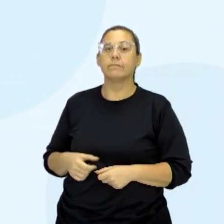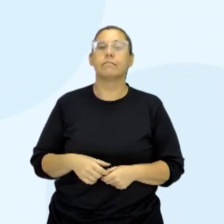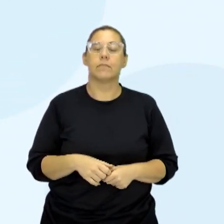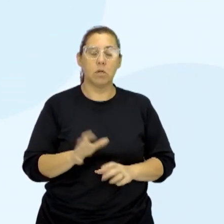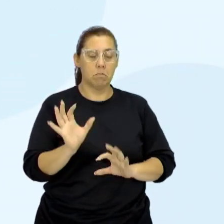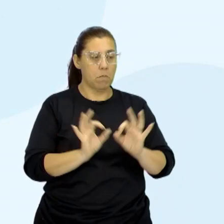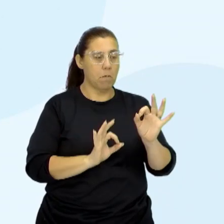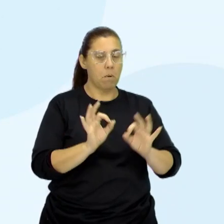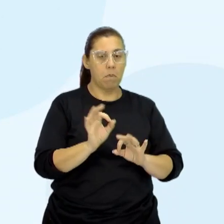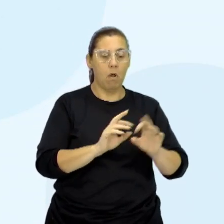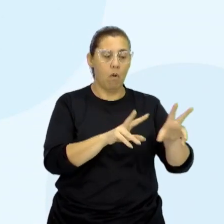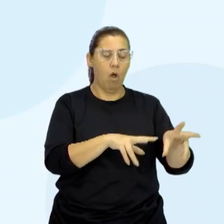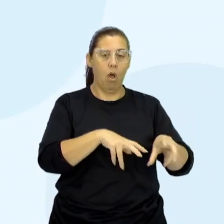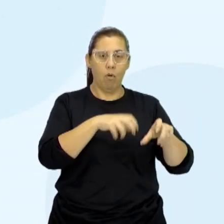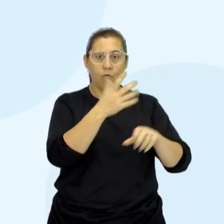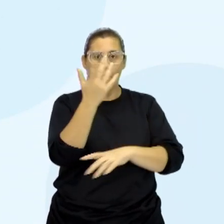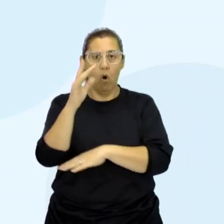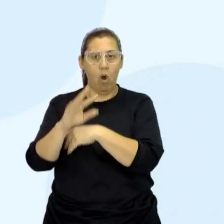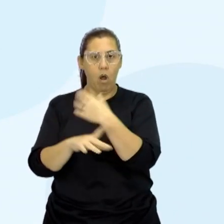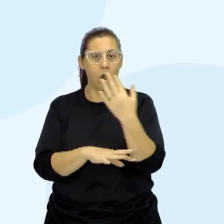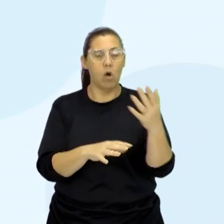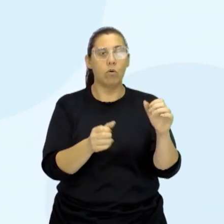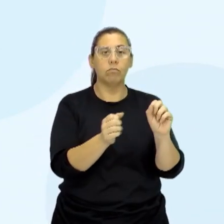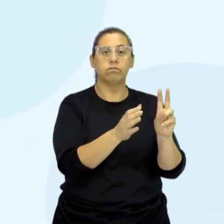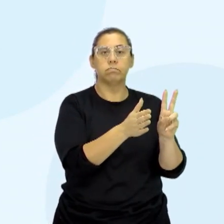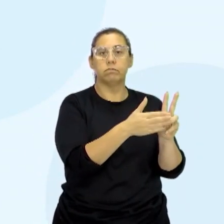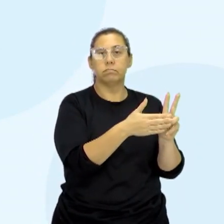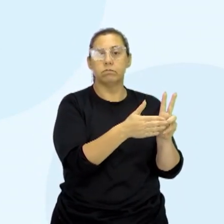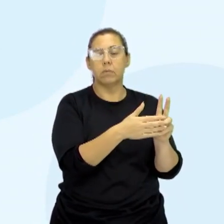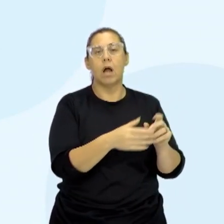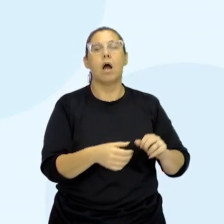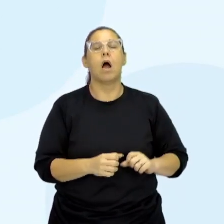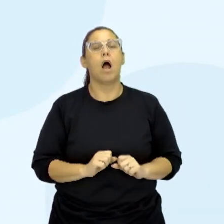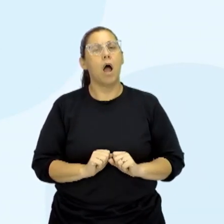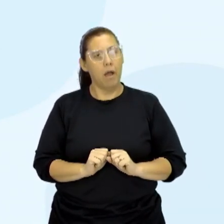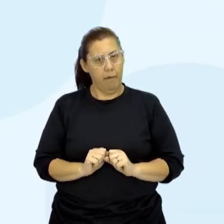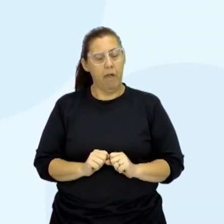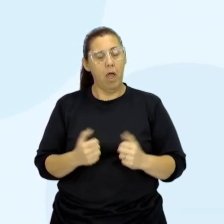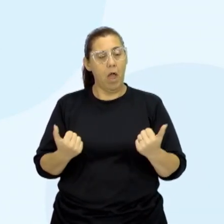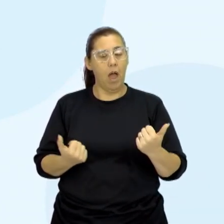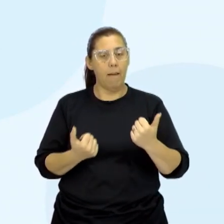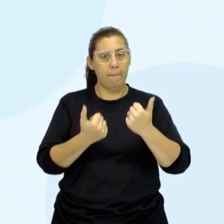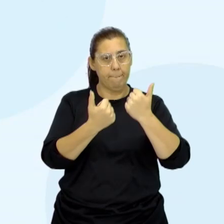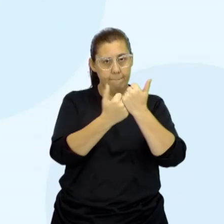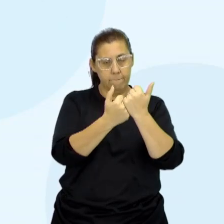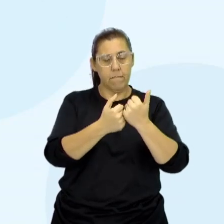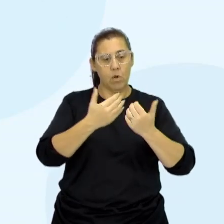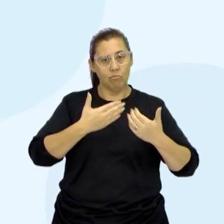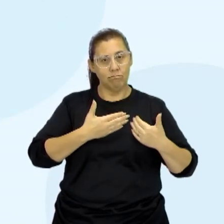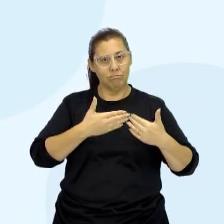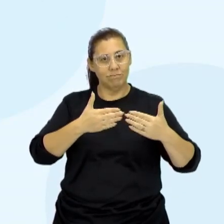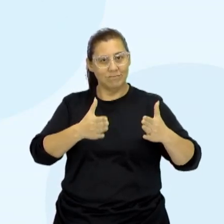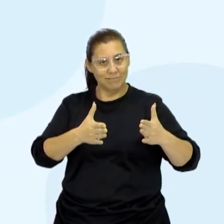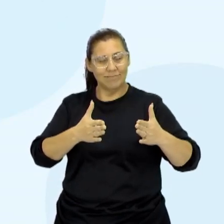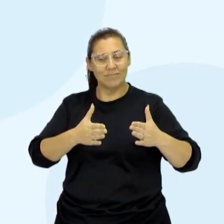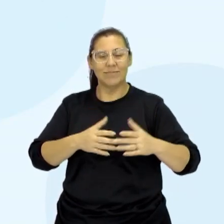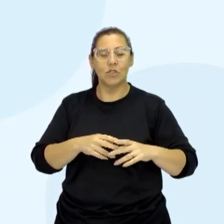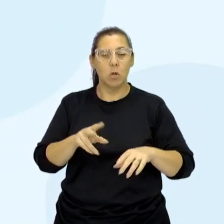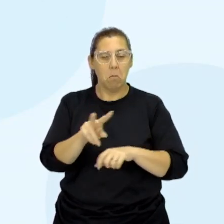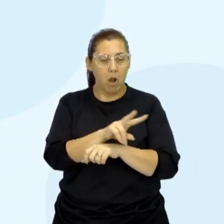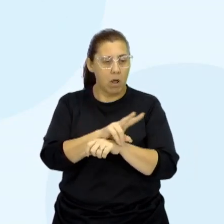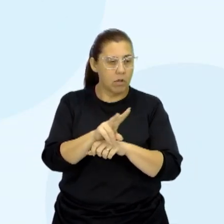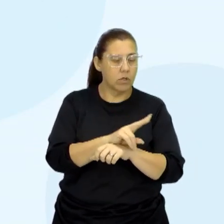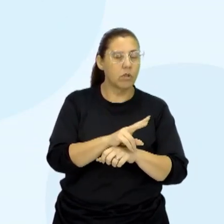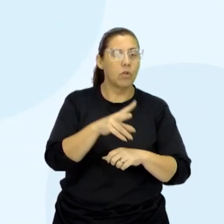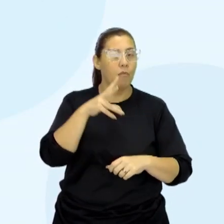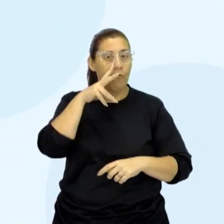agroflorestal em comunidades tradicionais e indígenas, apoiar iniciativas de monitoramento e controle do território e